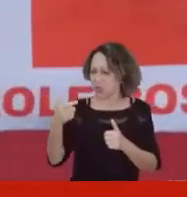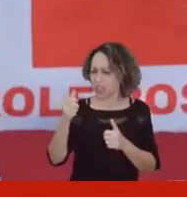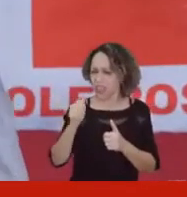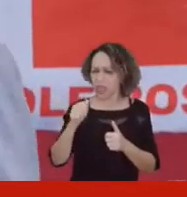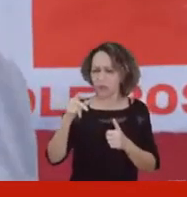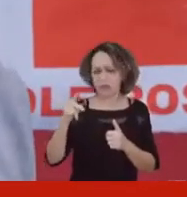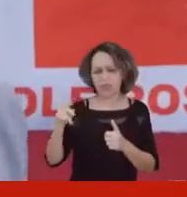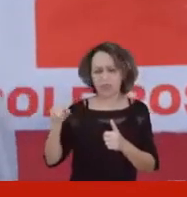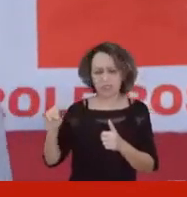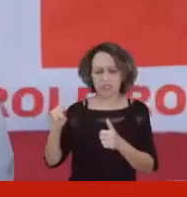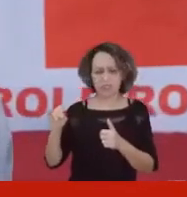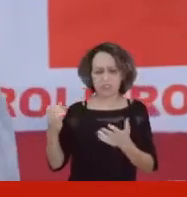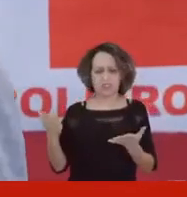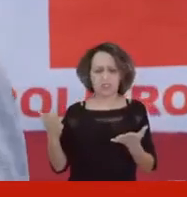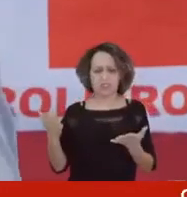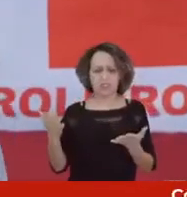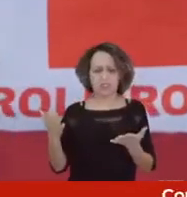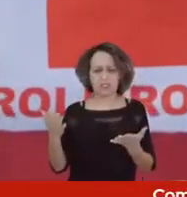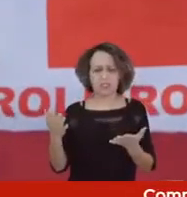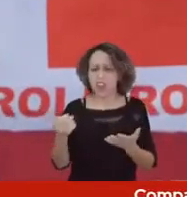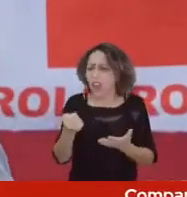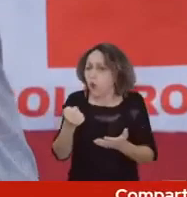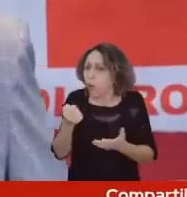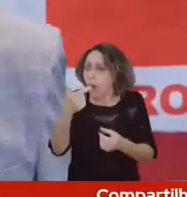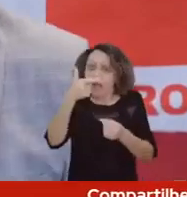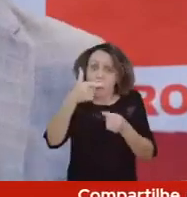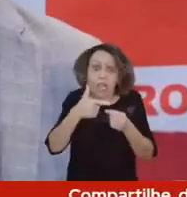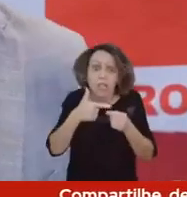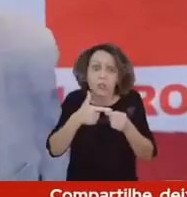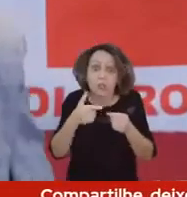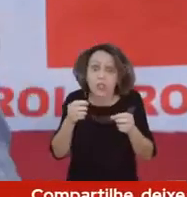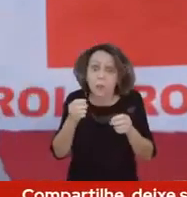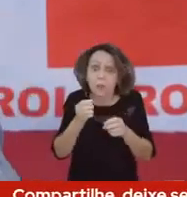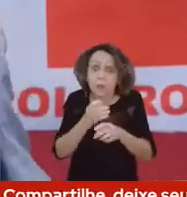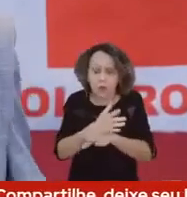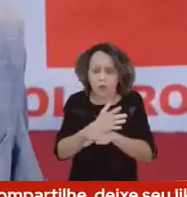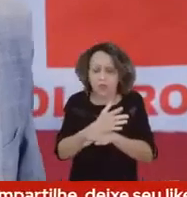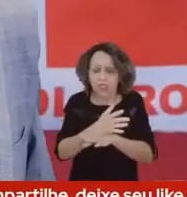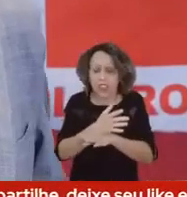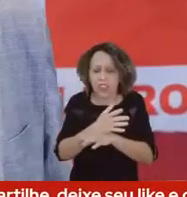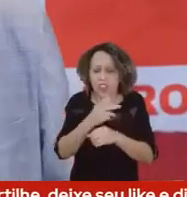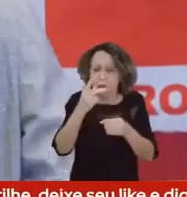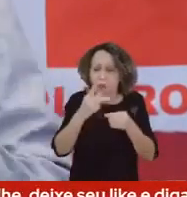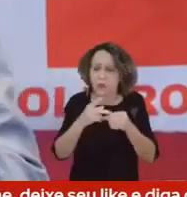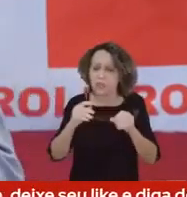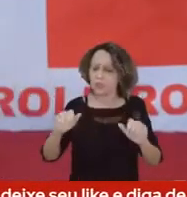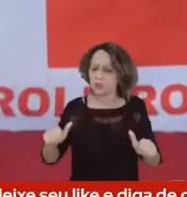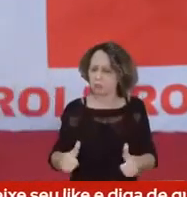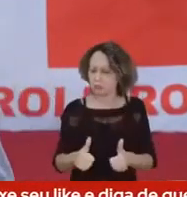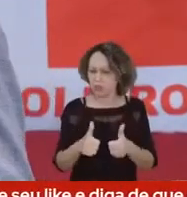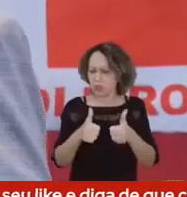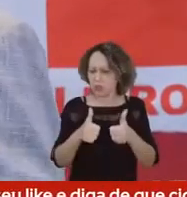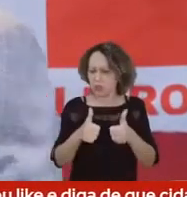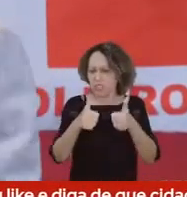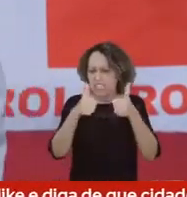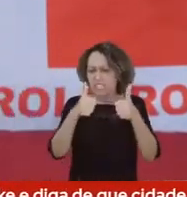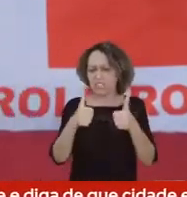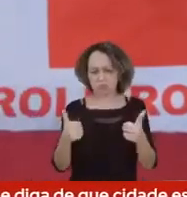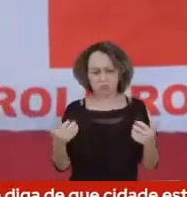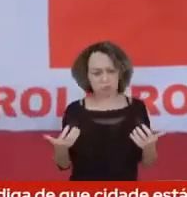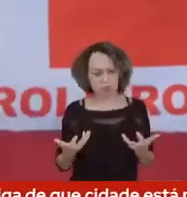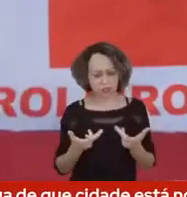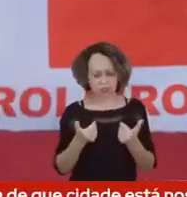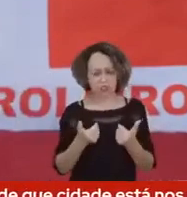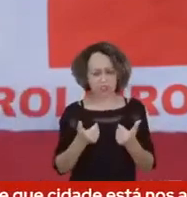É o chamado Brent, é o petróleo de qualidade. Então, por que que quando a gente descobre as coisas boas, a